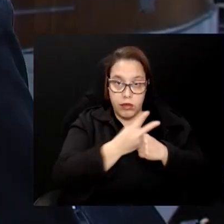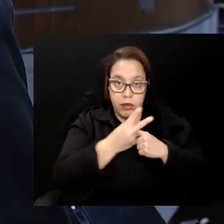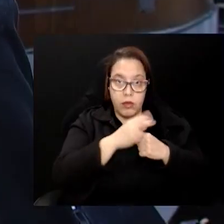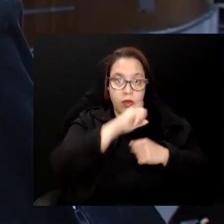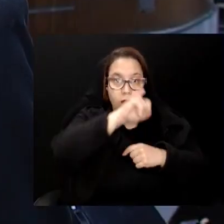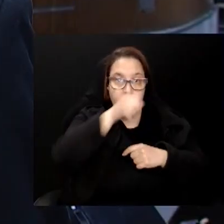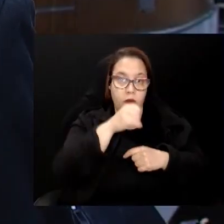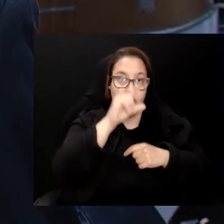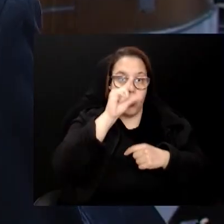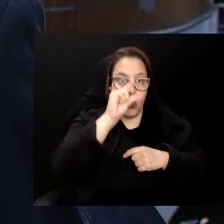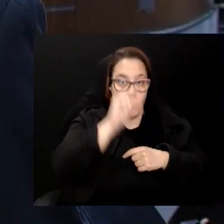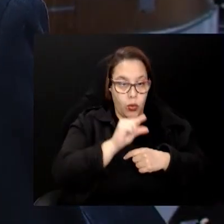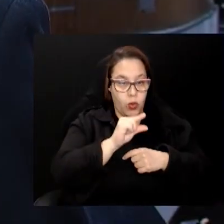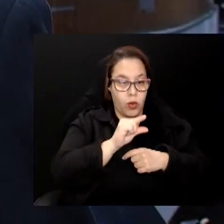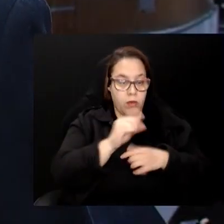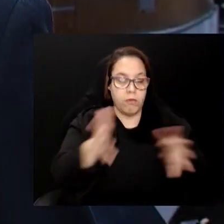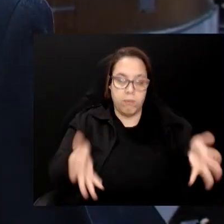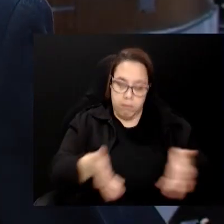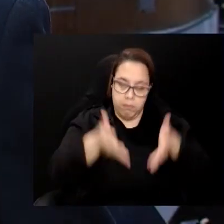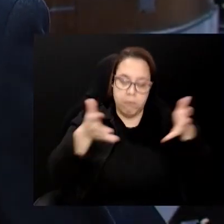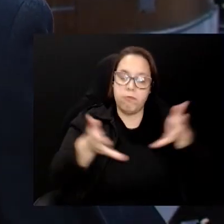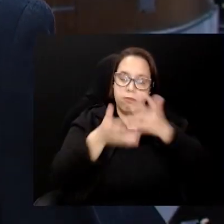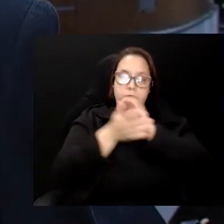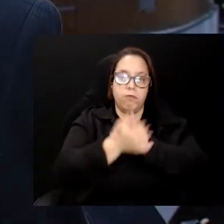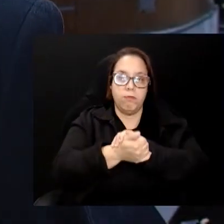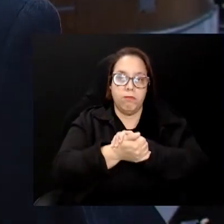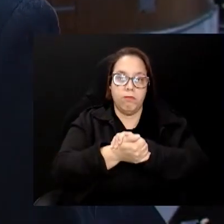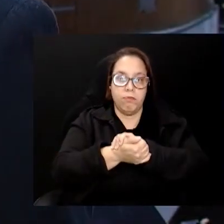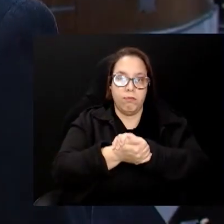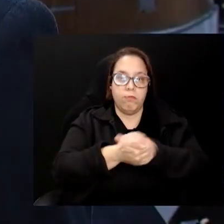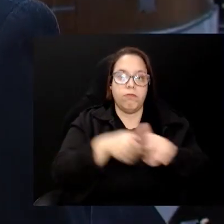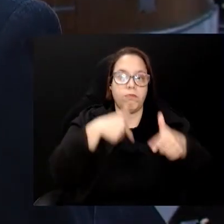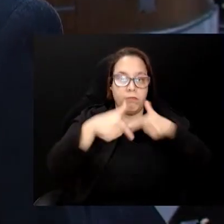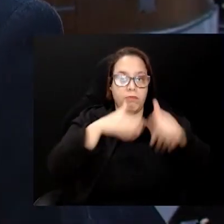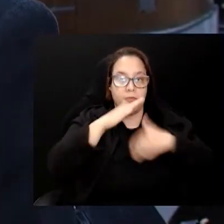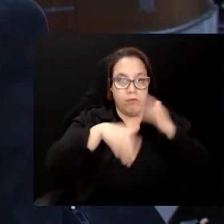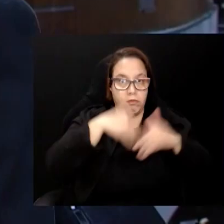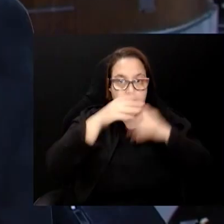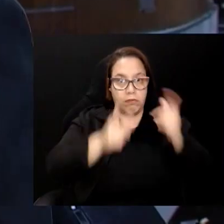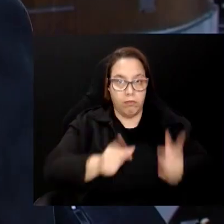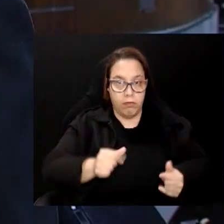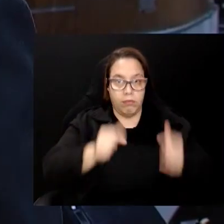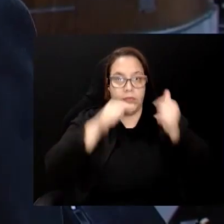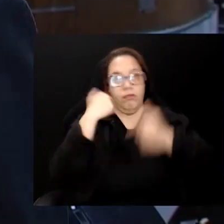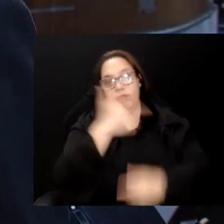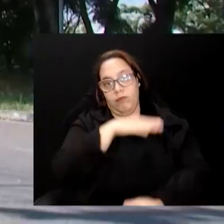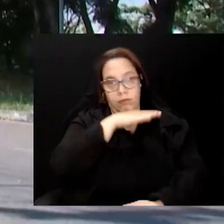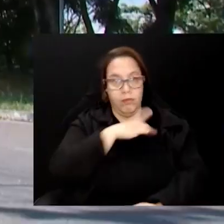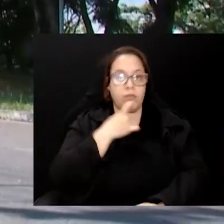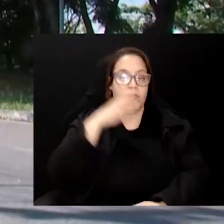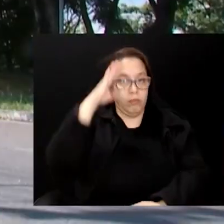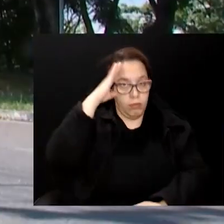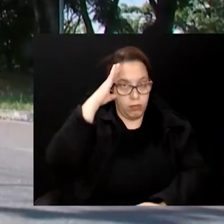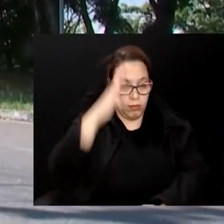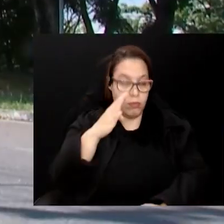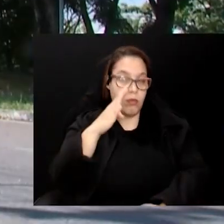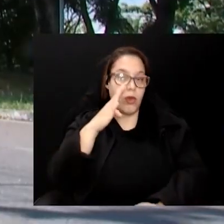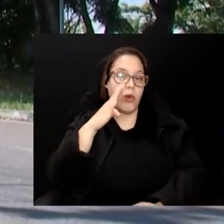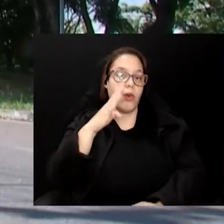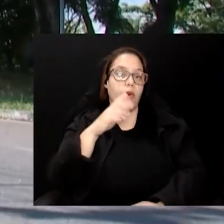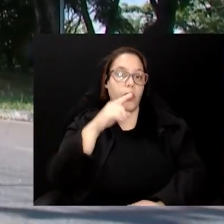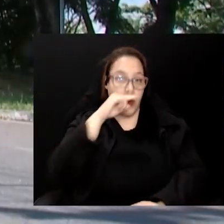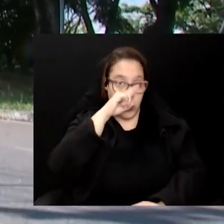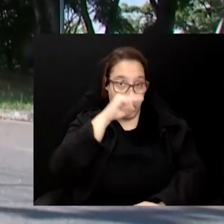isso fomenta o trabalho, o desenvolvimento econômico da nossa cidade, principalmente do distrito. Com a nova comissão